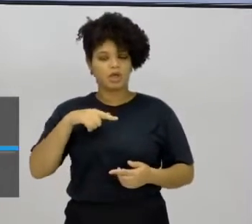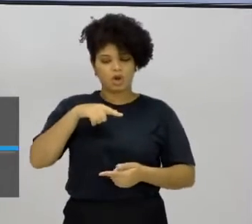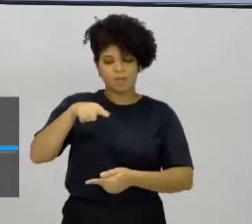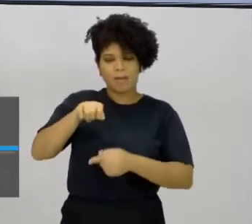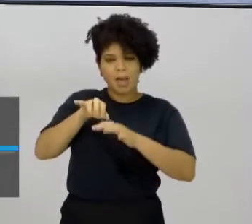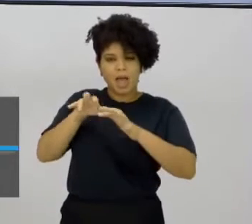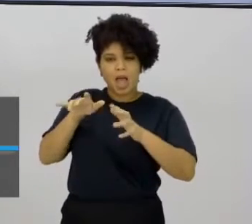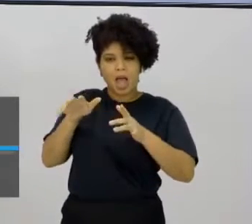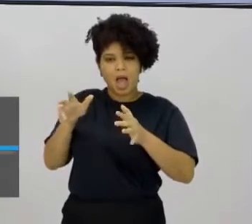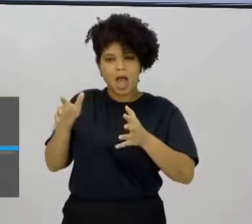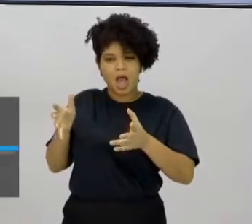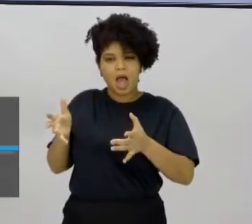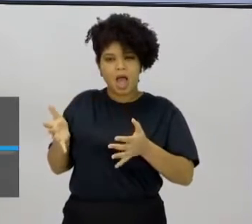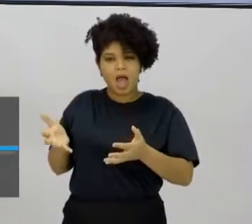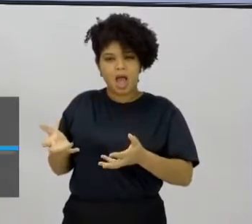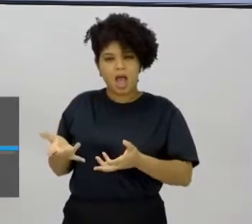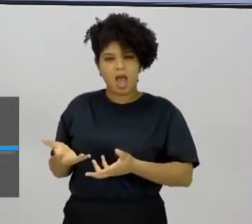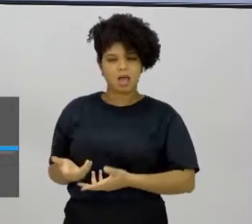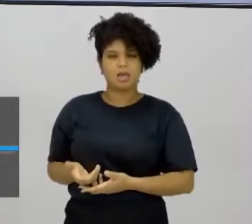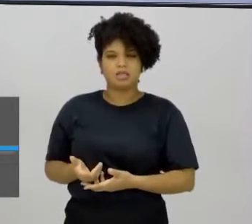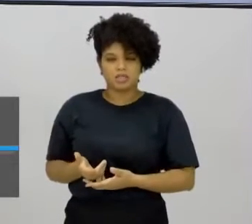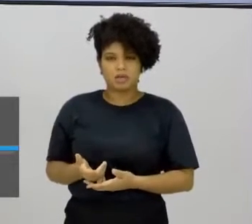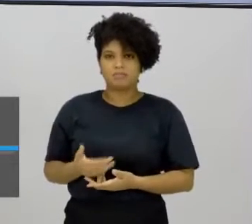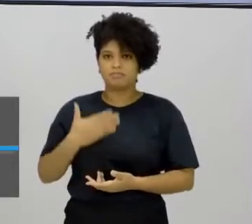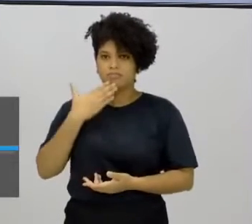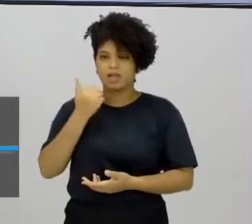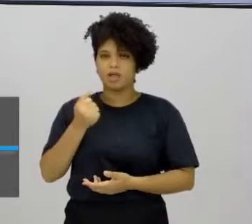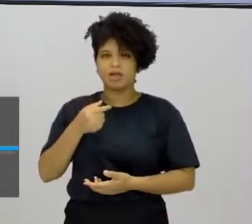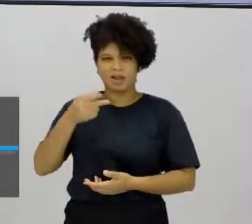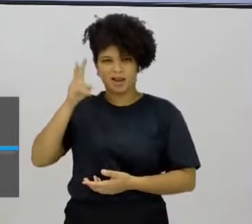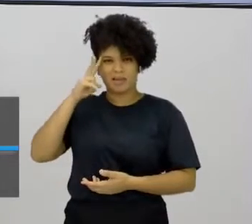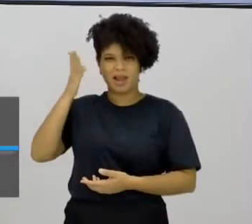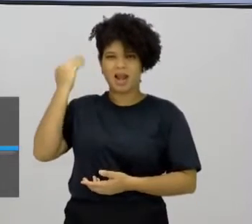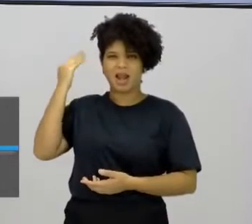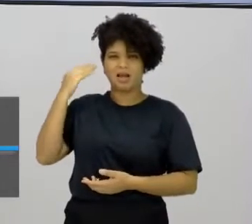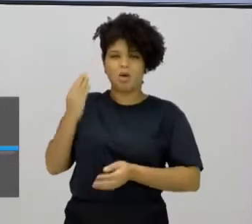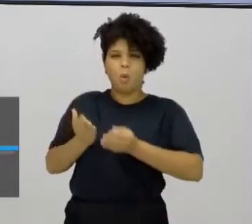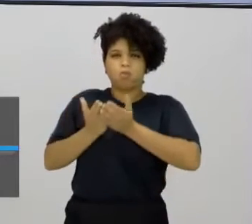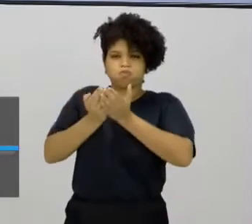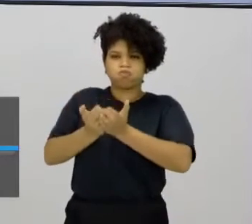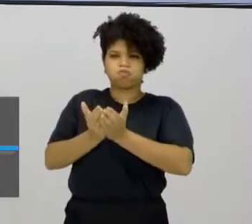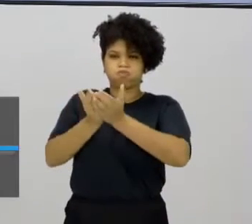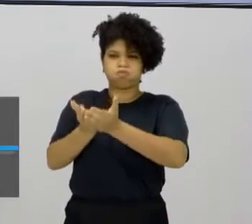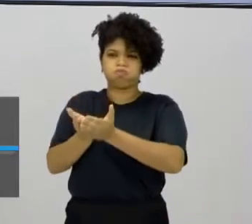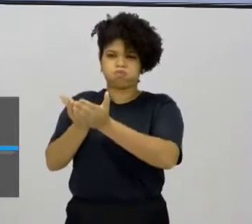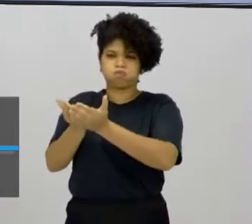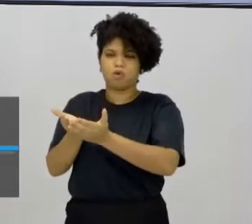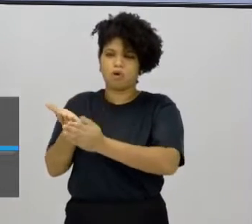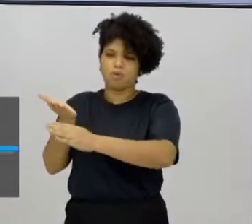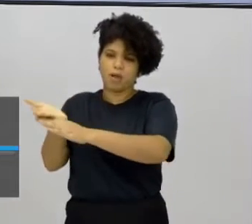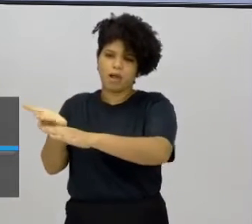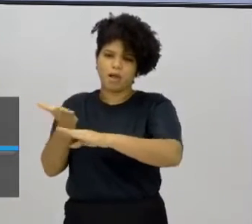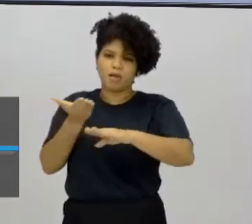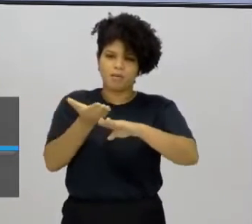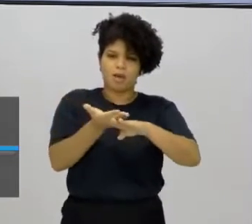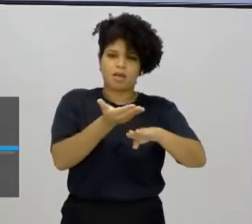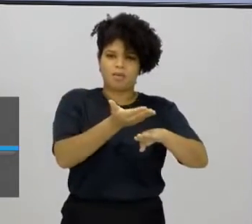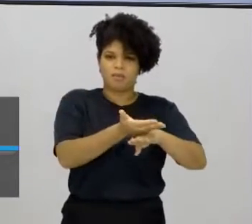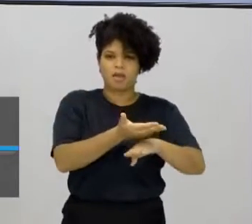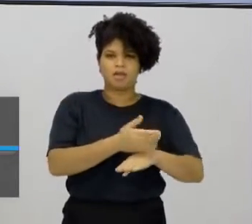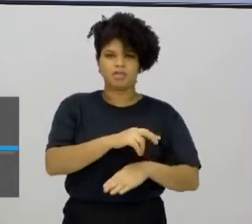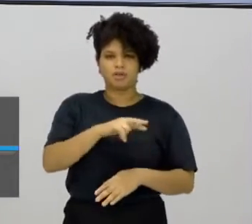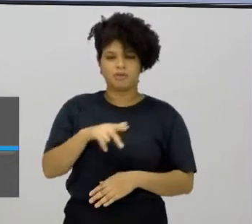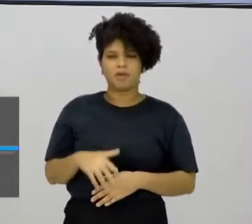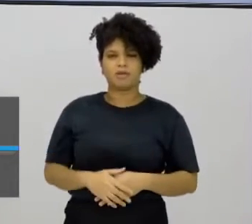for, isso já começa nas grandes navegações, maior o comércio desses países aí, tá certo? Bom, eu falei da evolução